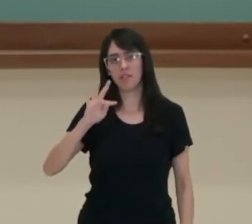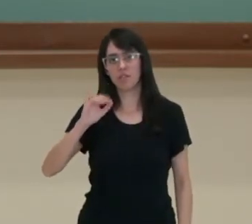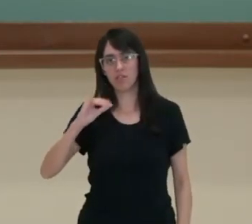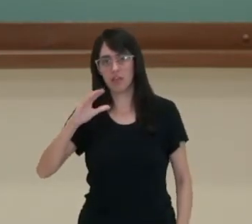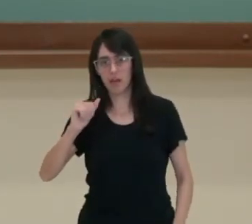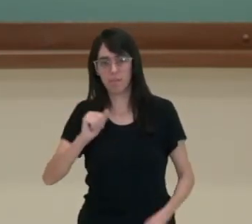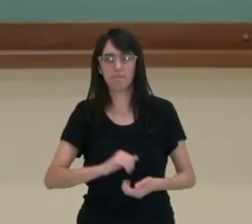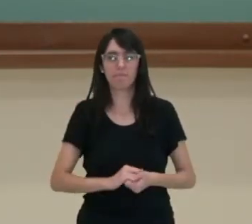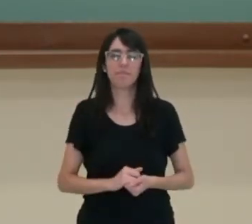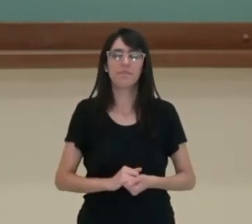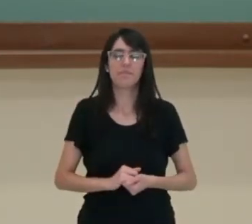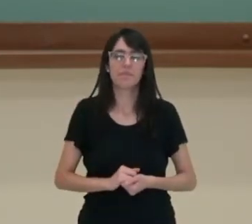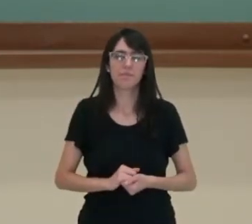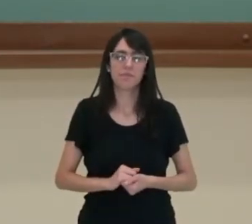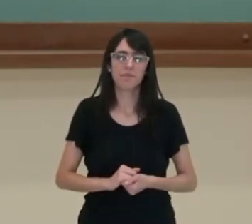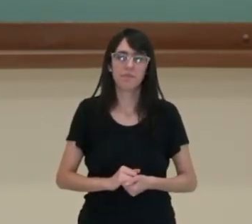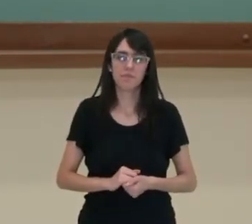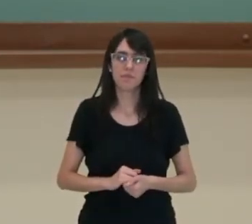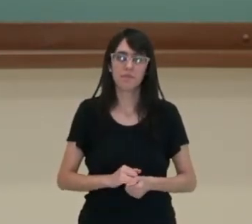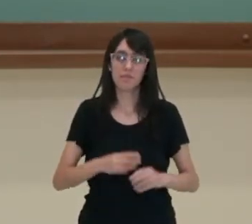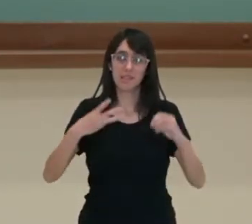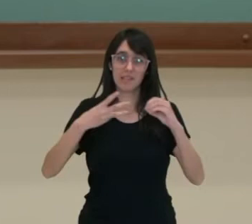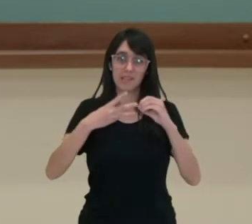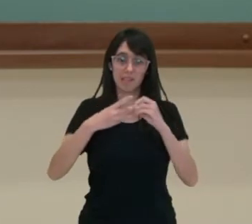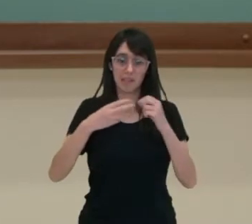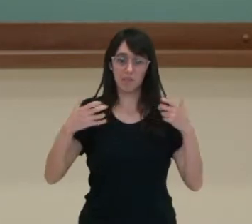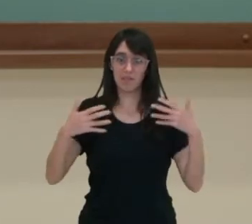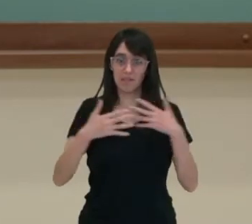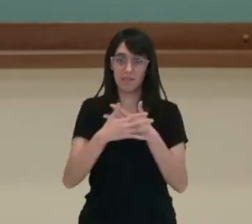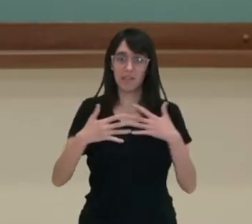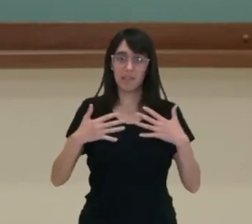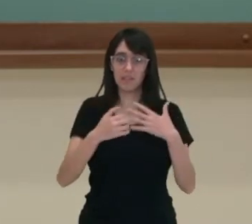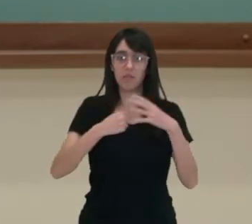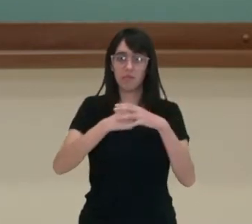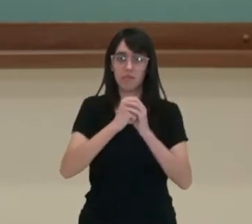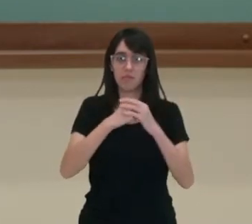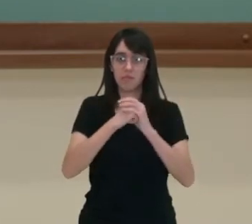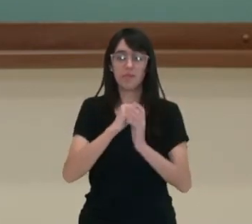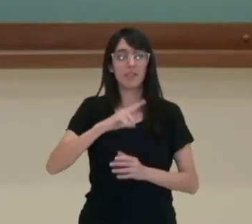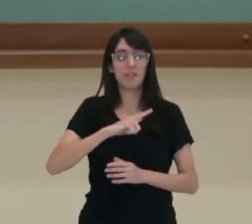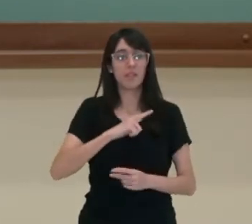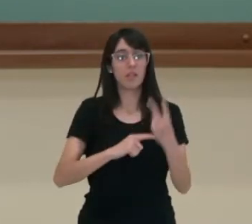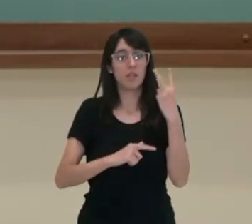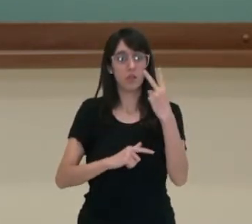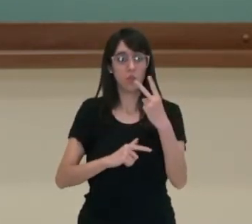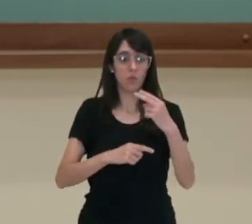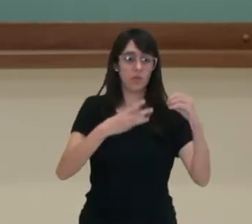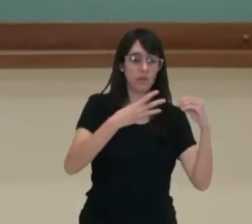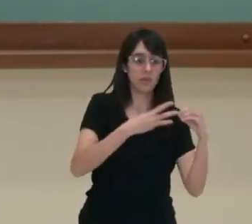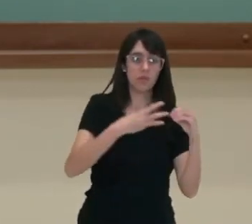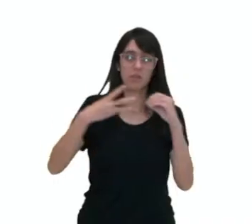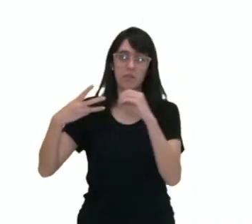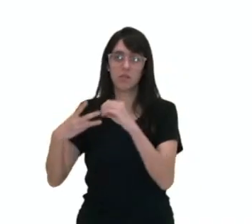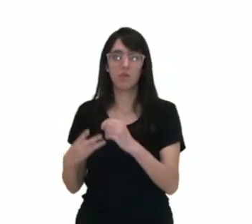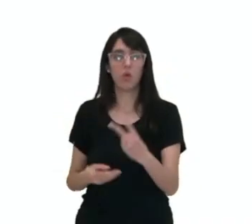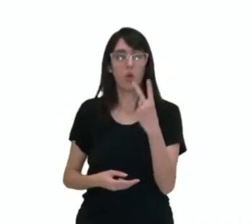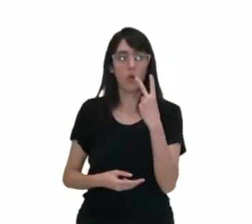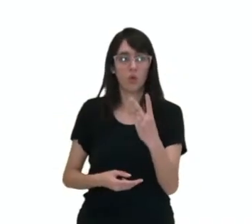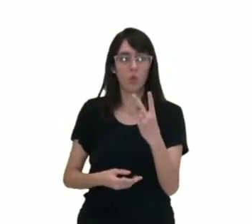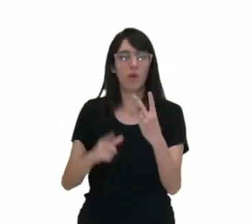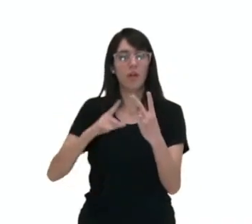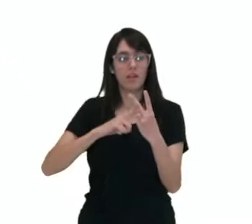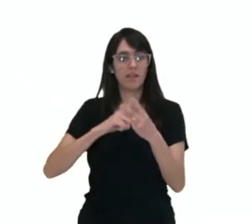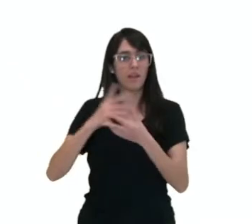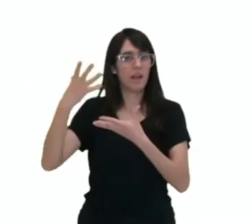As células do tecido cartilaginoso são duas células que fazem parte